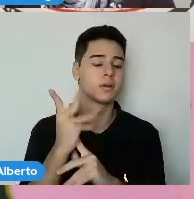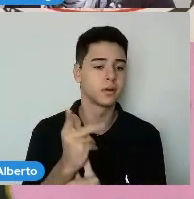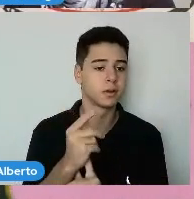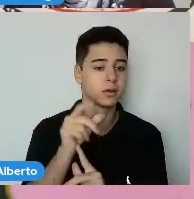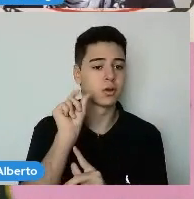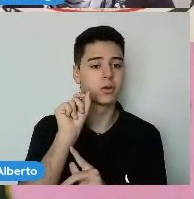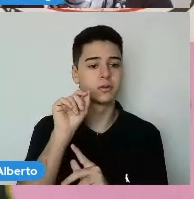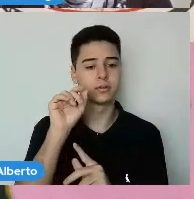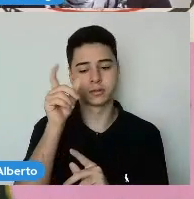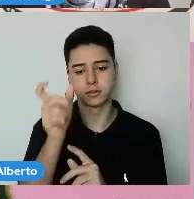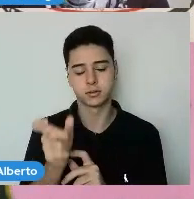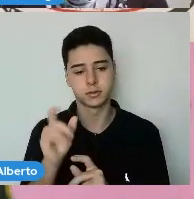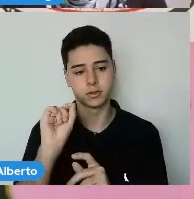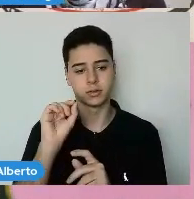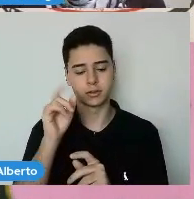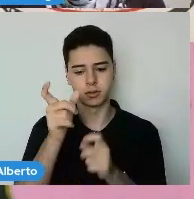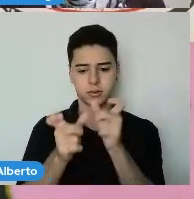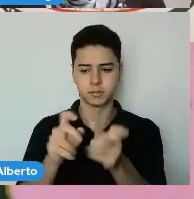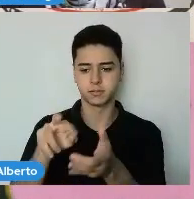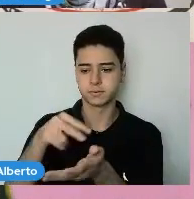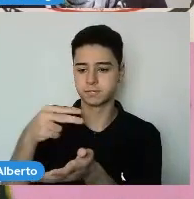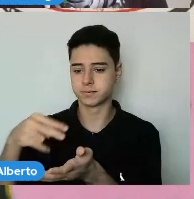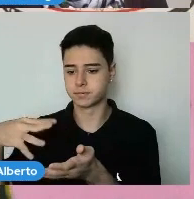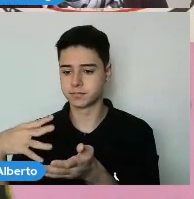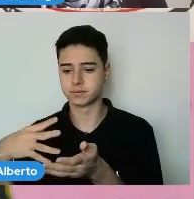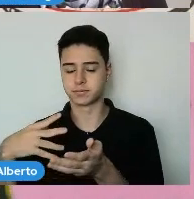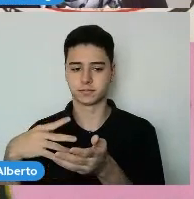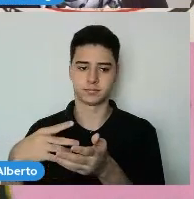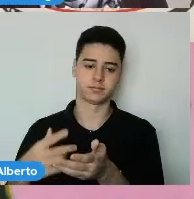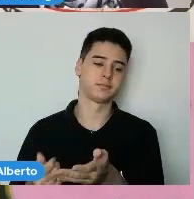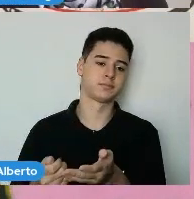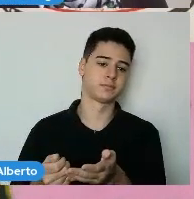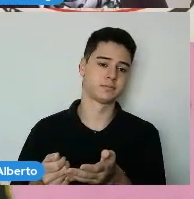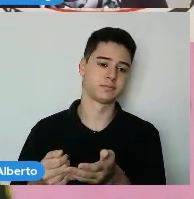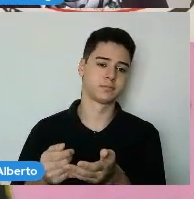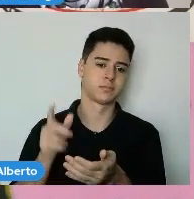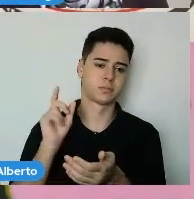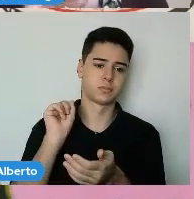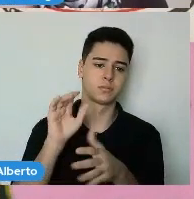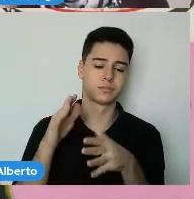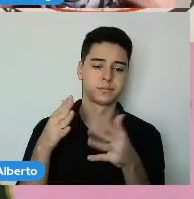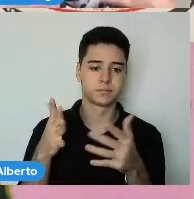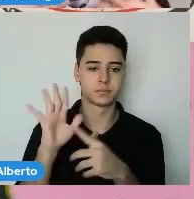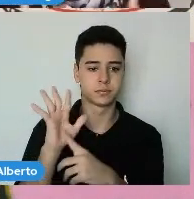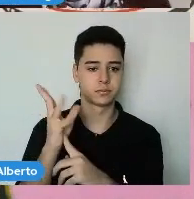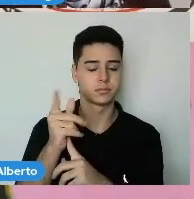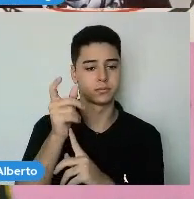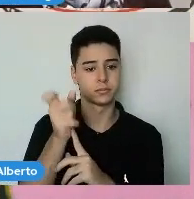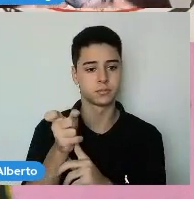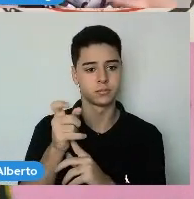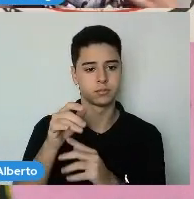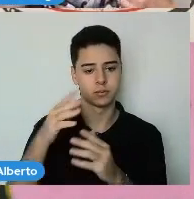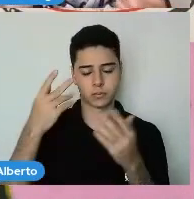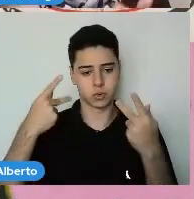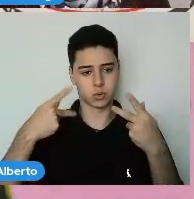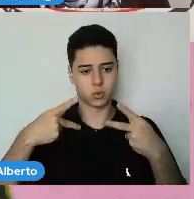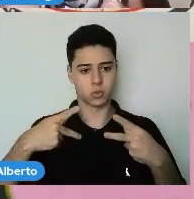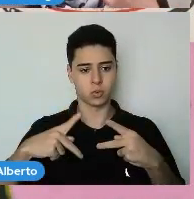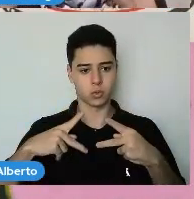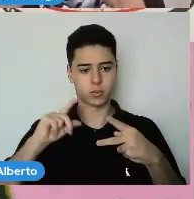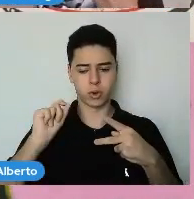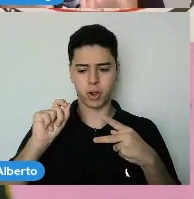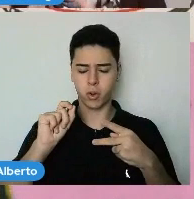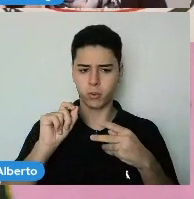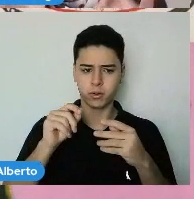o performista, é o performer, tá? E na performance, o corpo é matéria